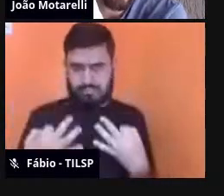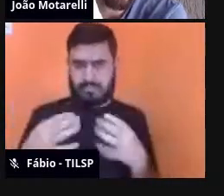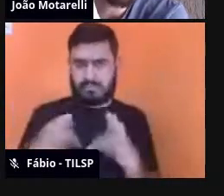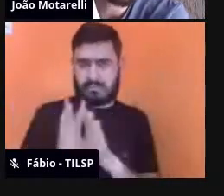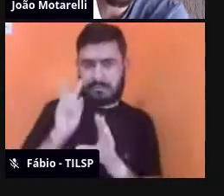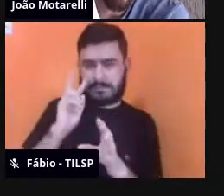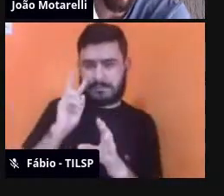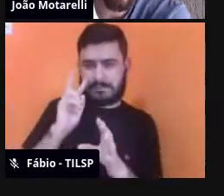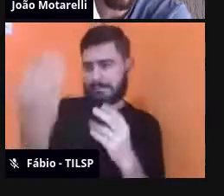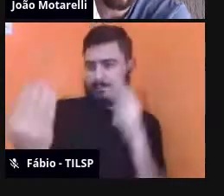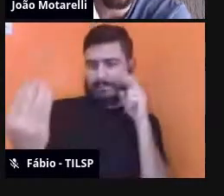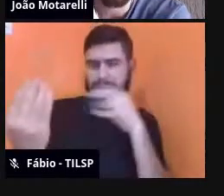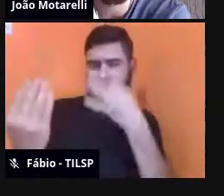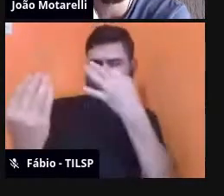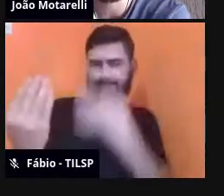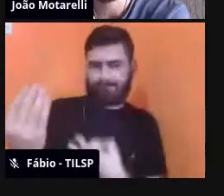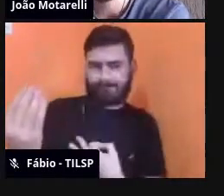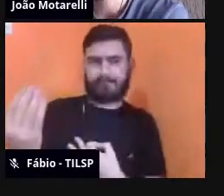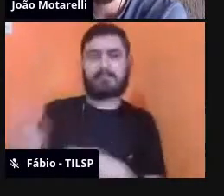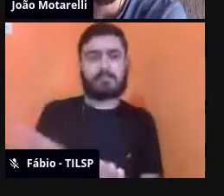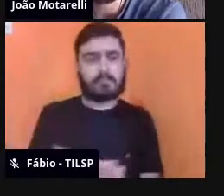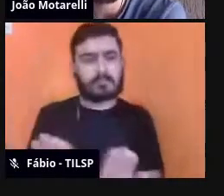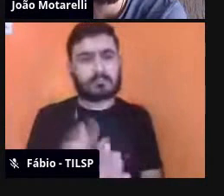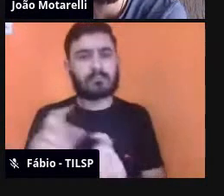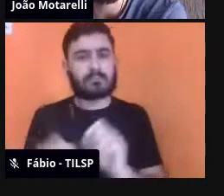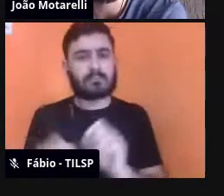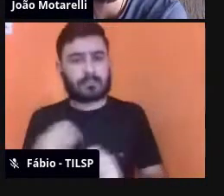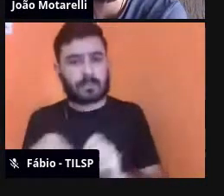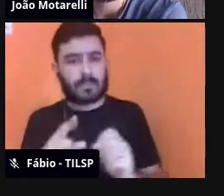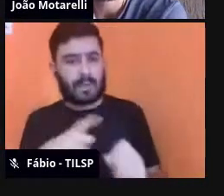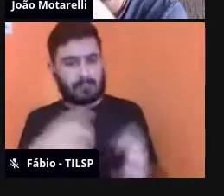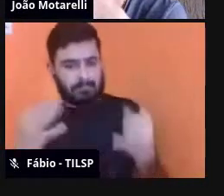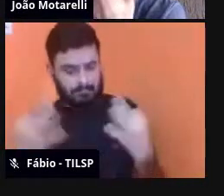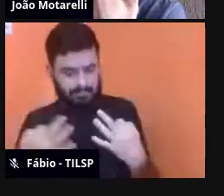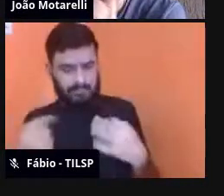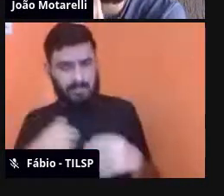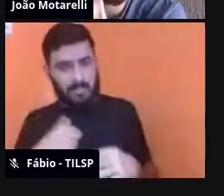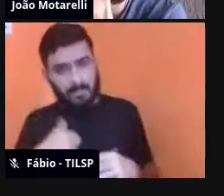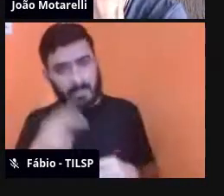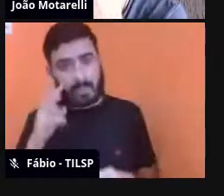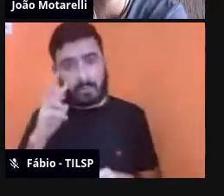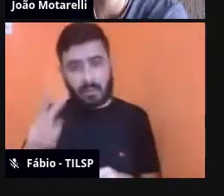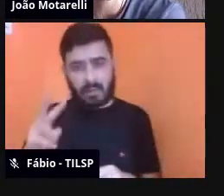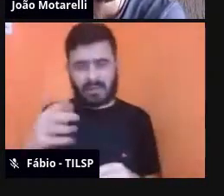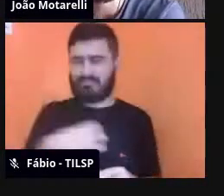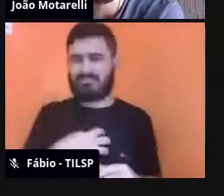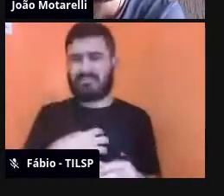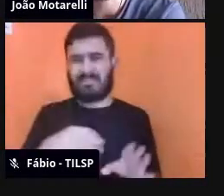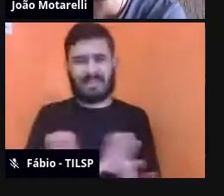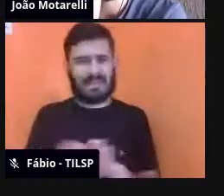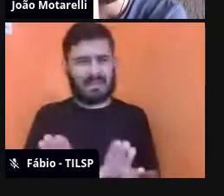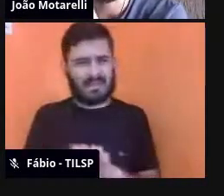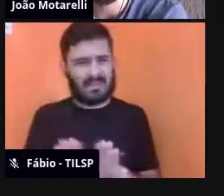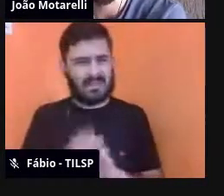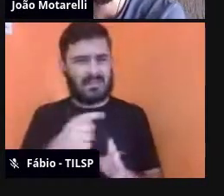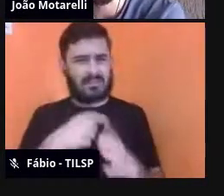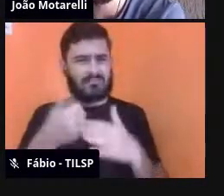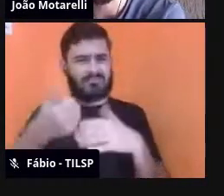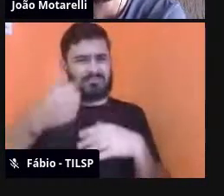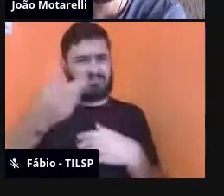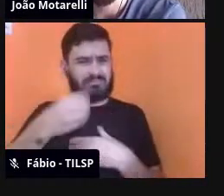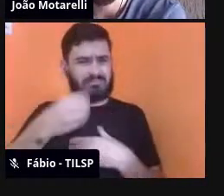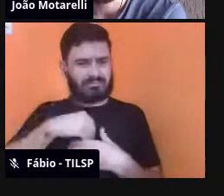afeto negativo, que são emoções negativas, baixa autoestima e a pressão da mídia, que seria uma norma cultural, um